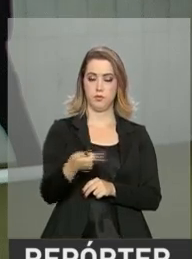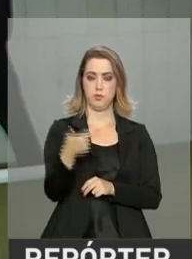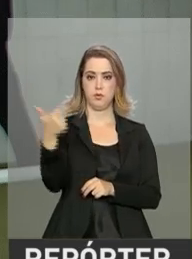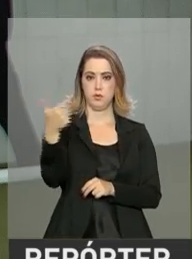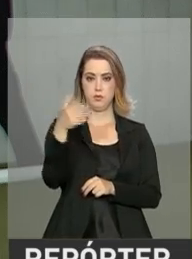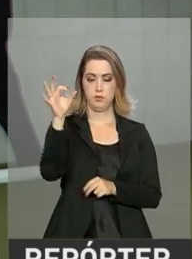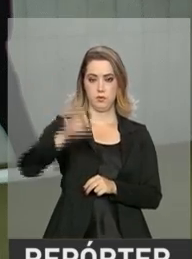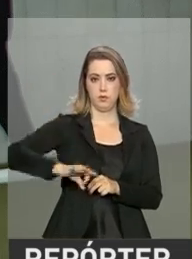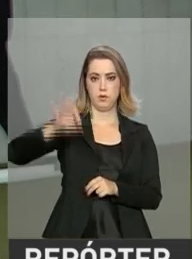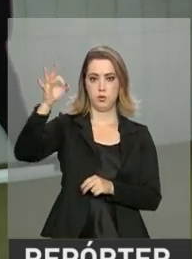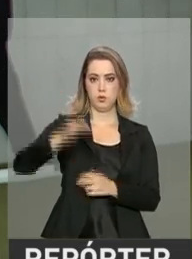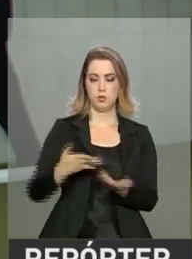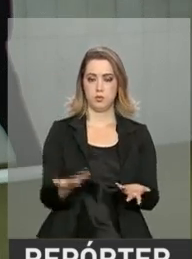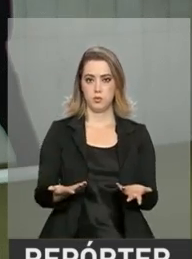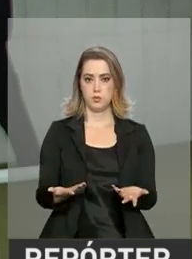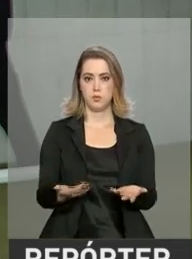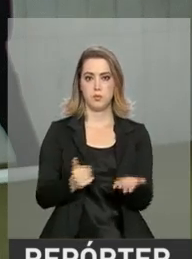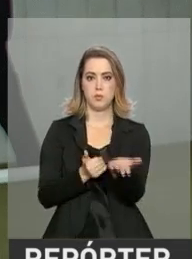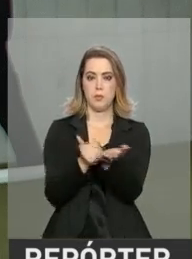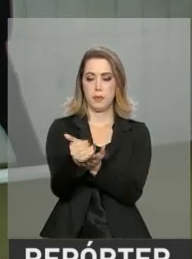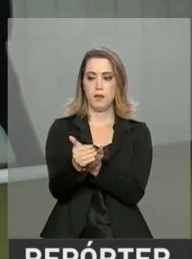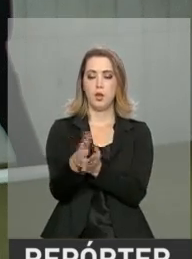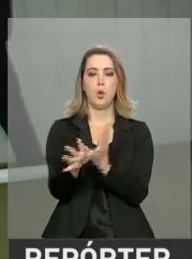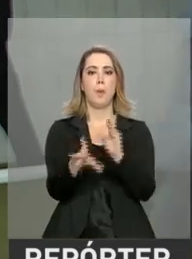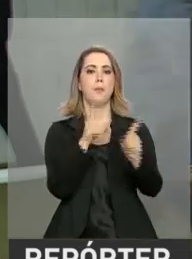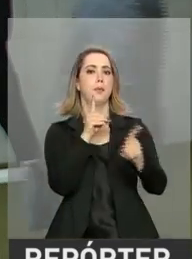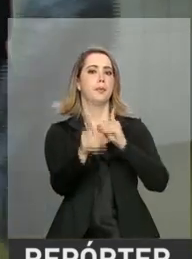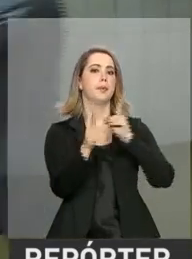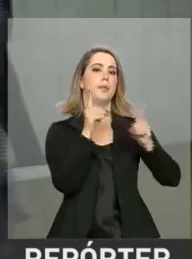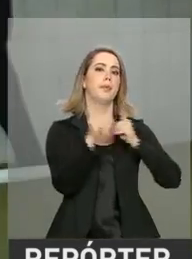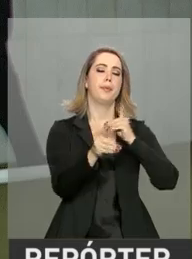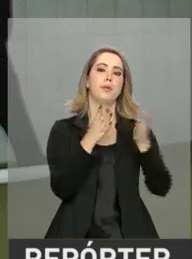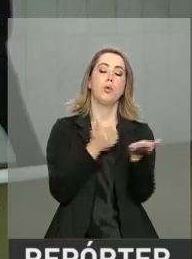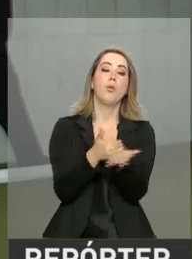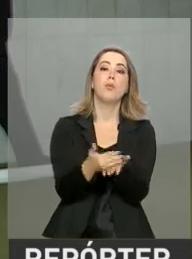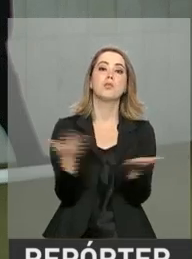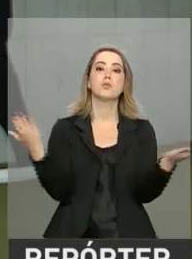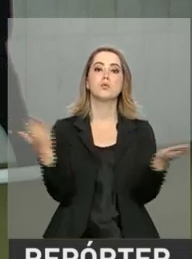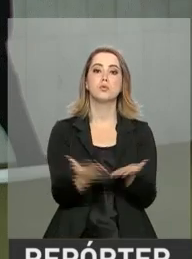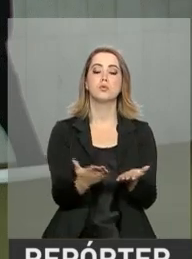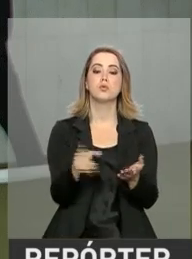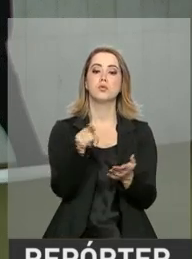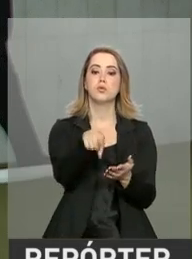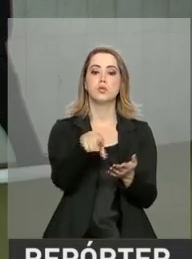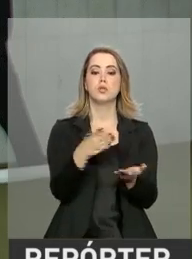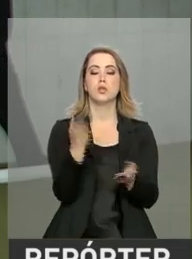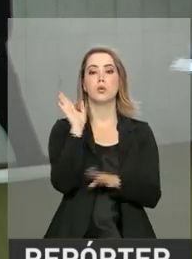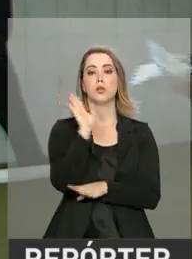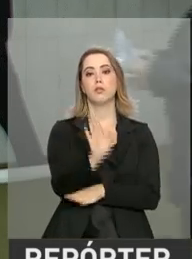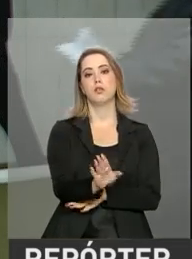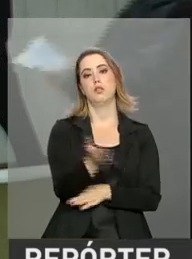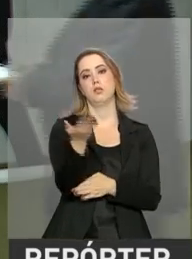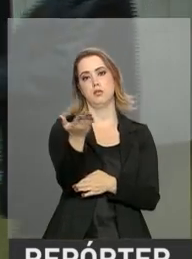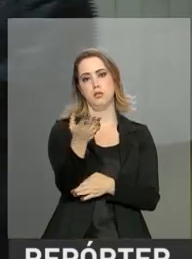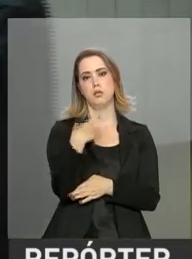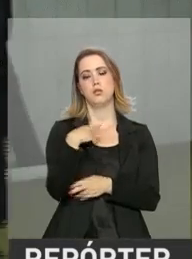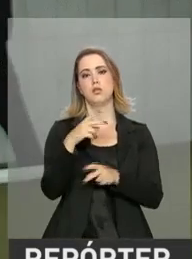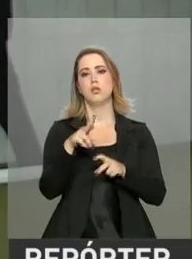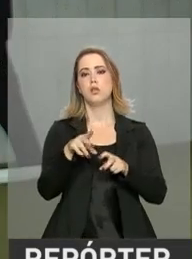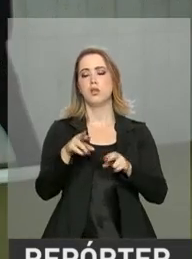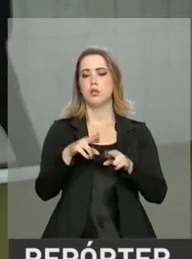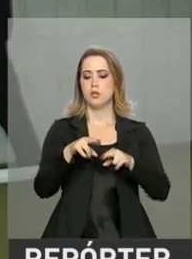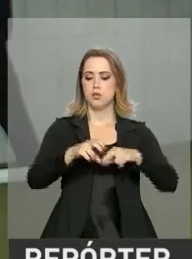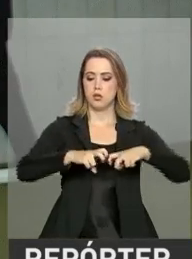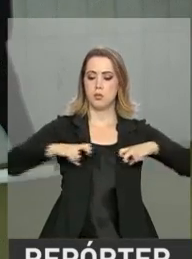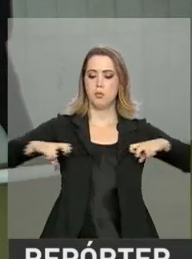7,2%. Então, o começo da discussão foi agora, Zé Luiz, a partir do início da tarde aqui no plenário Ulisses Guimarães.